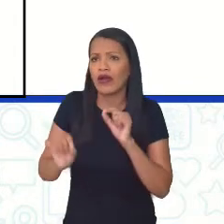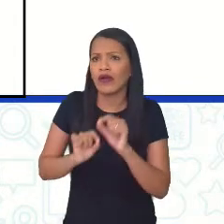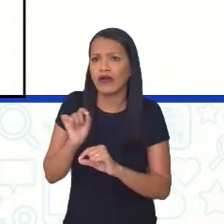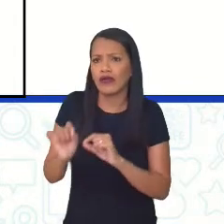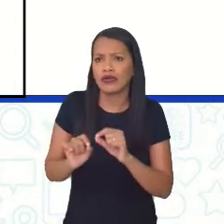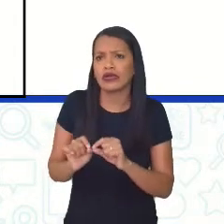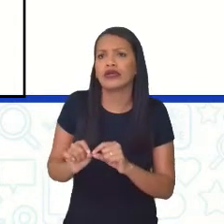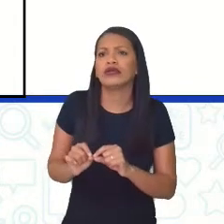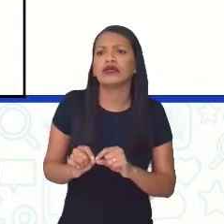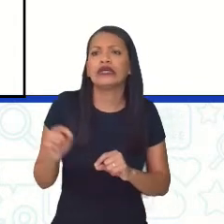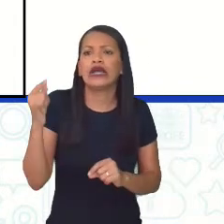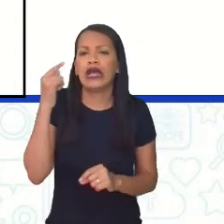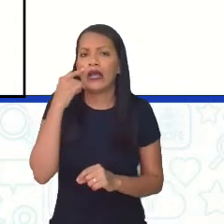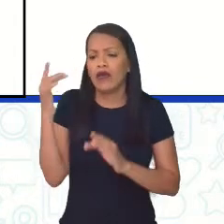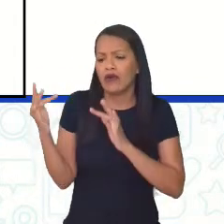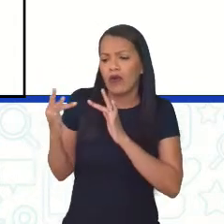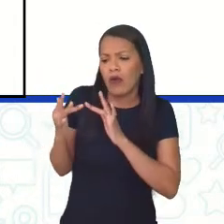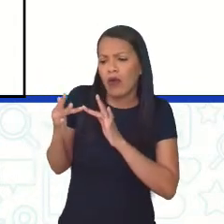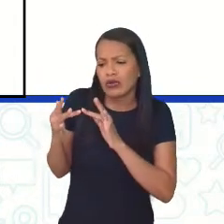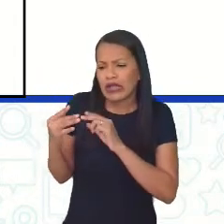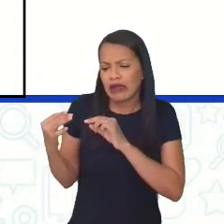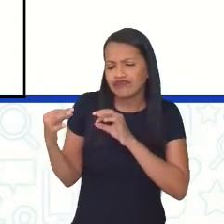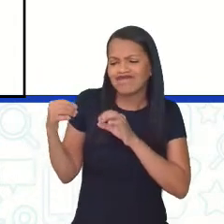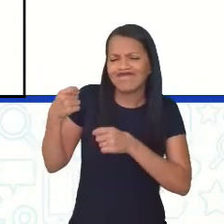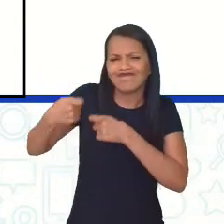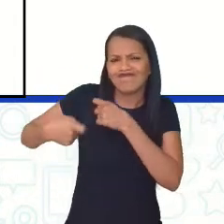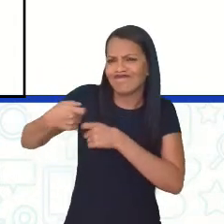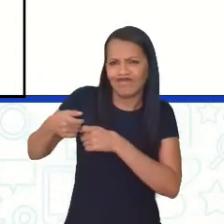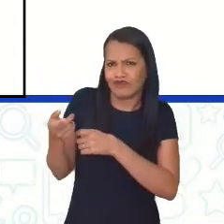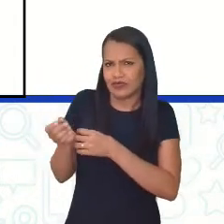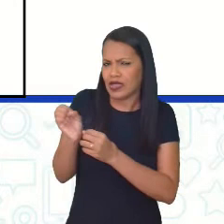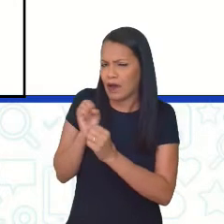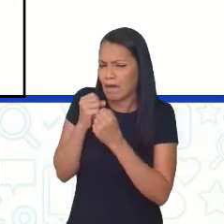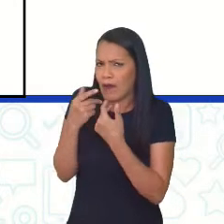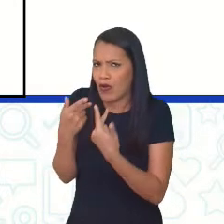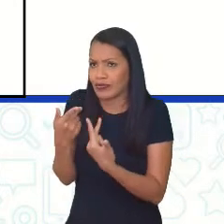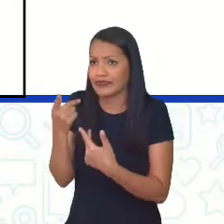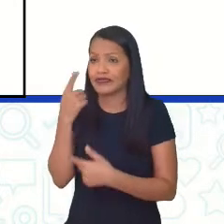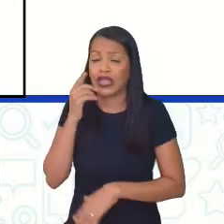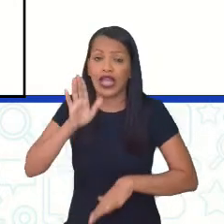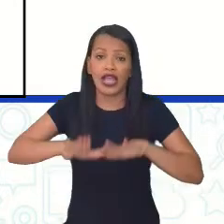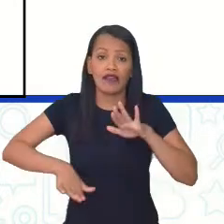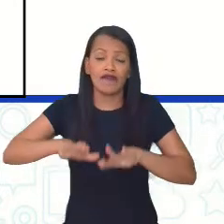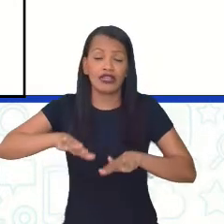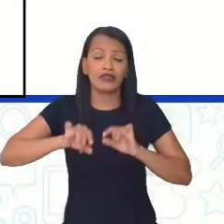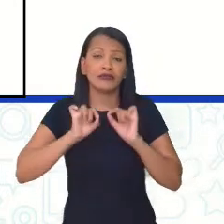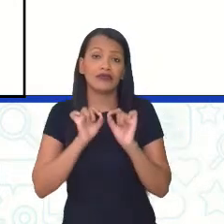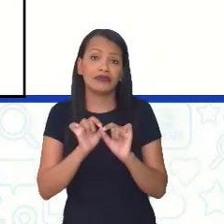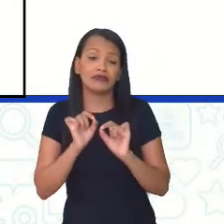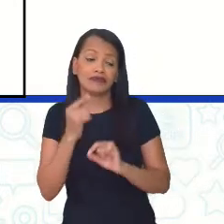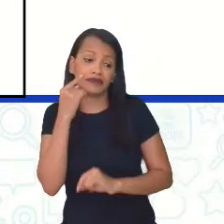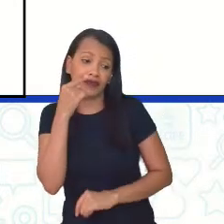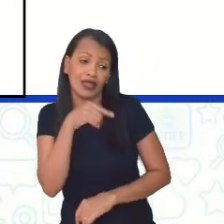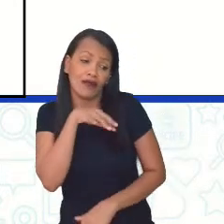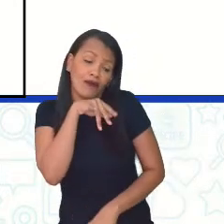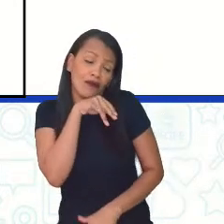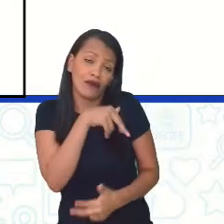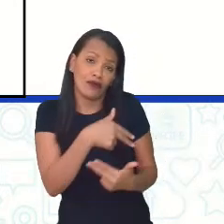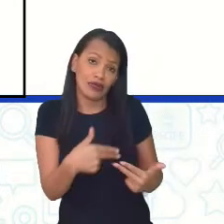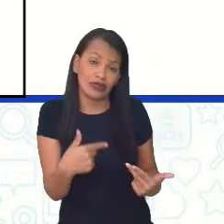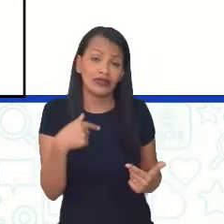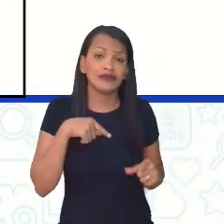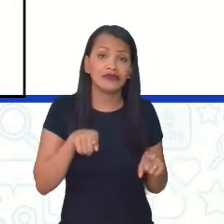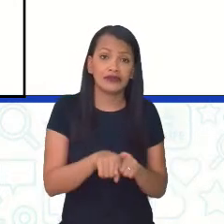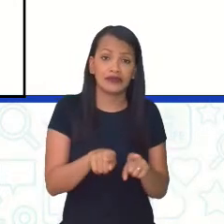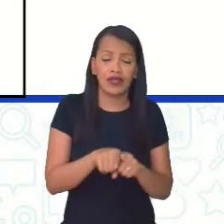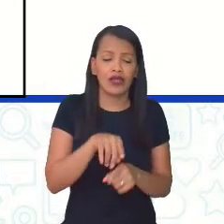retornar ao normal depois de retirar. As desvantagens para algumas mulheres, aparecimento de anemia devido